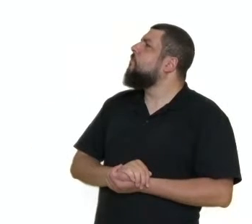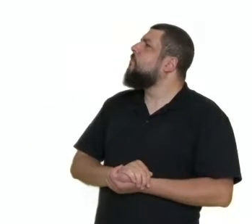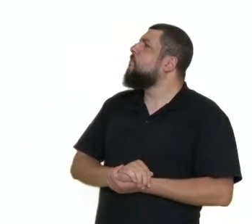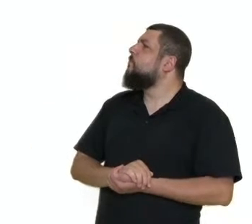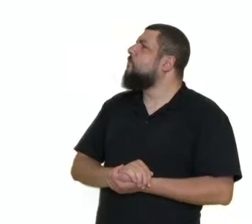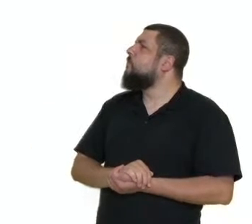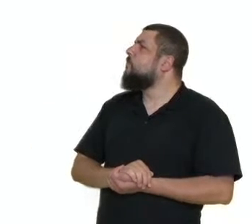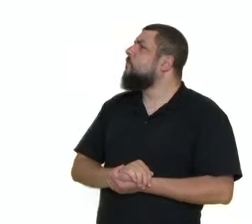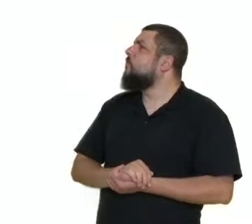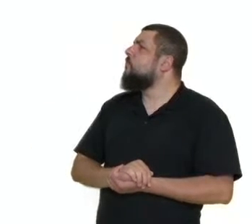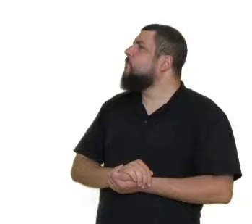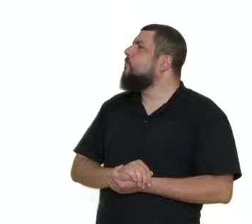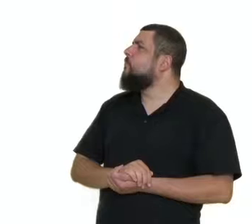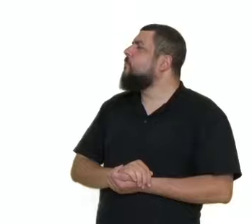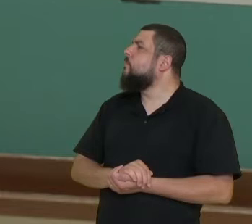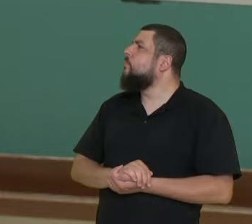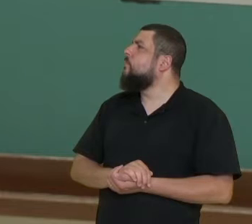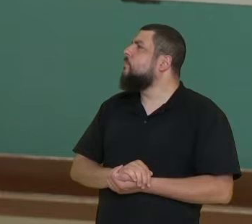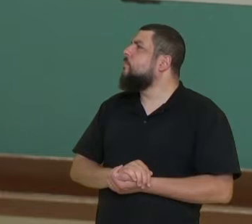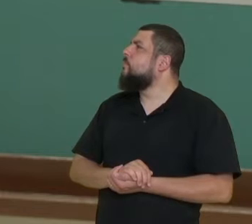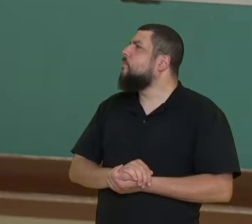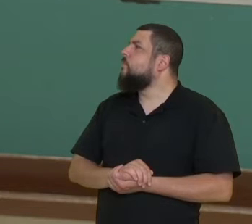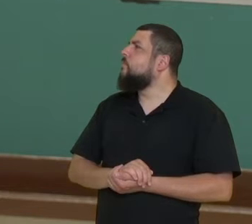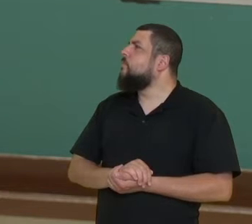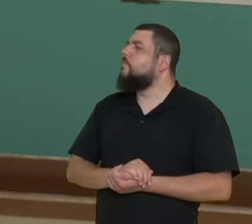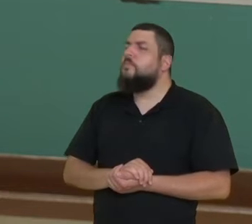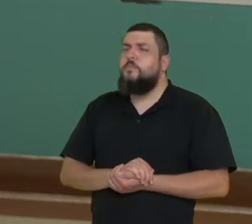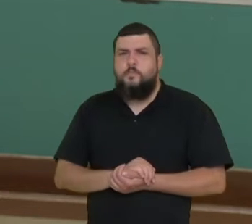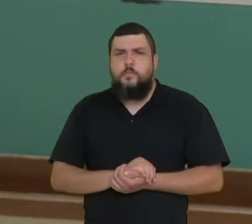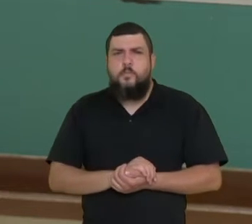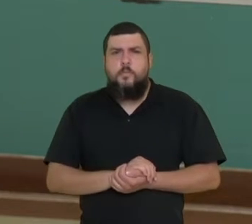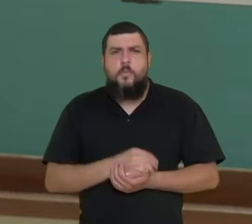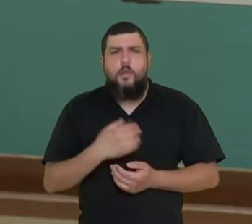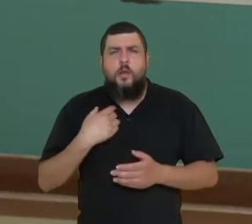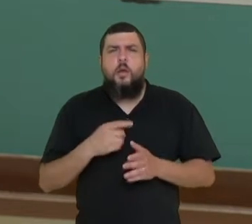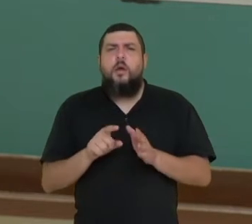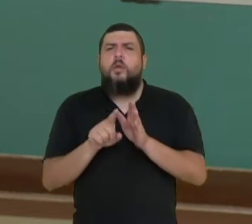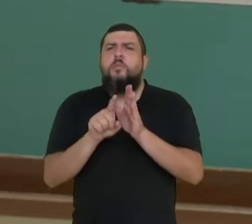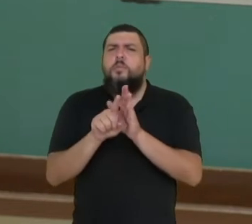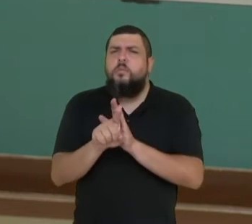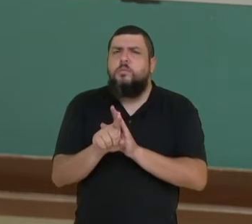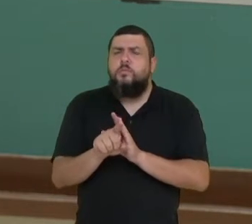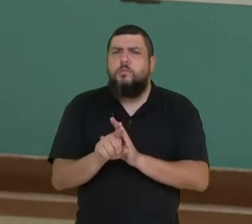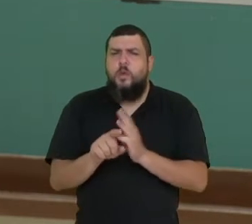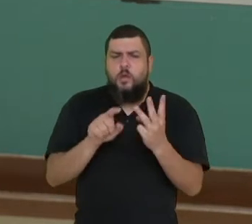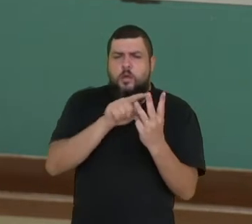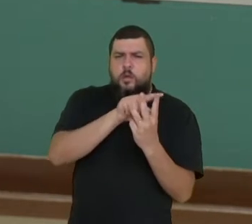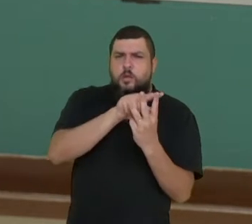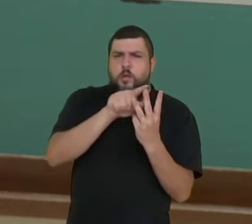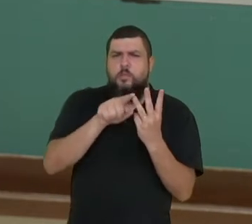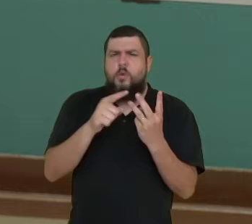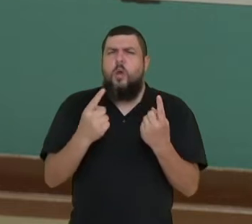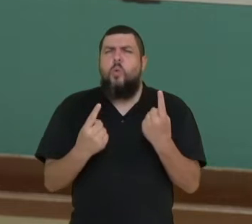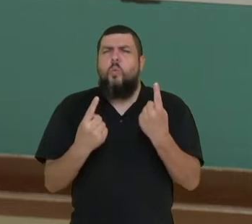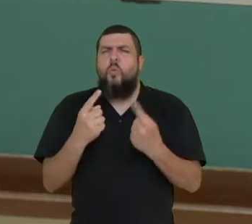por meio de uma roldana. A minha pergunta é, qual deles realiza o maior